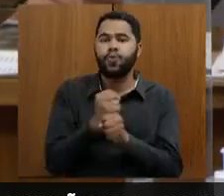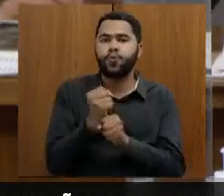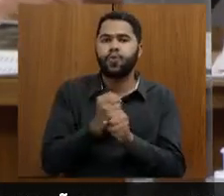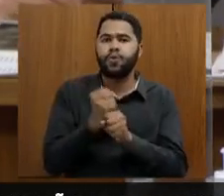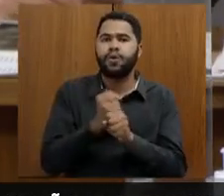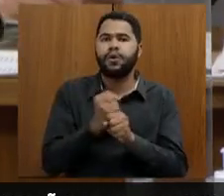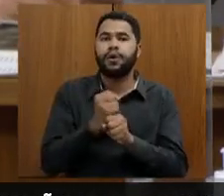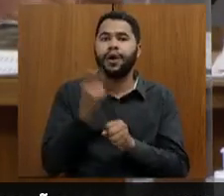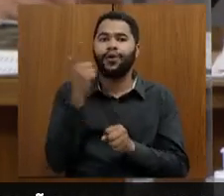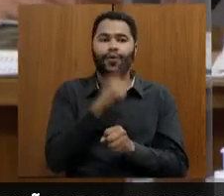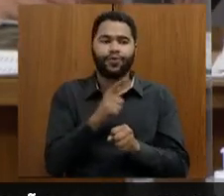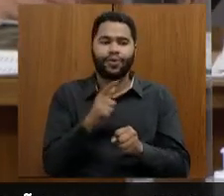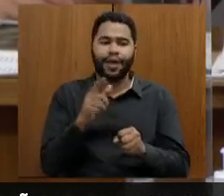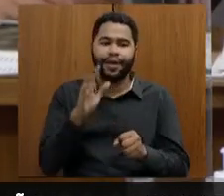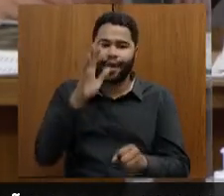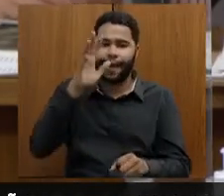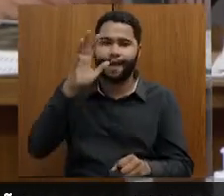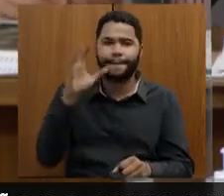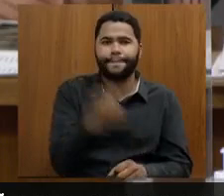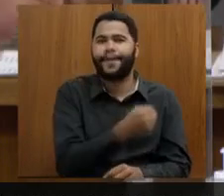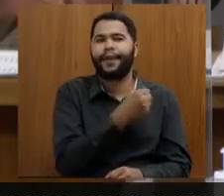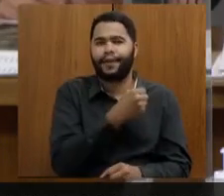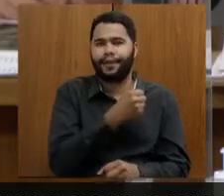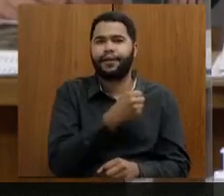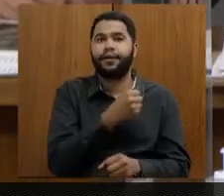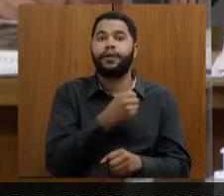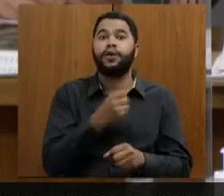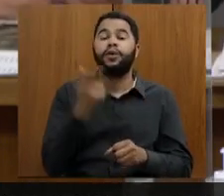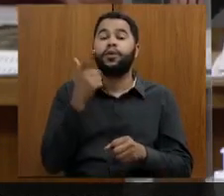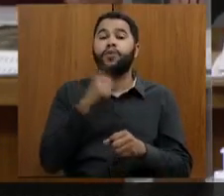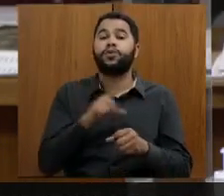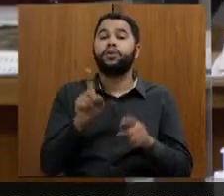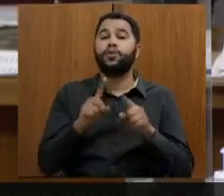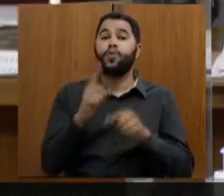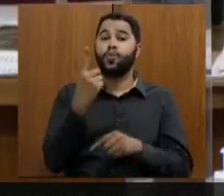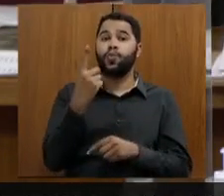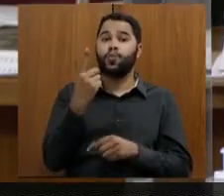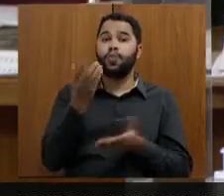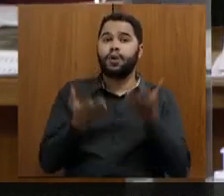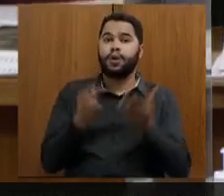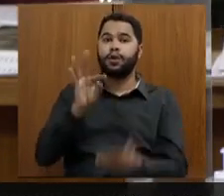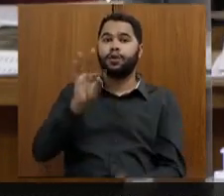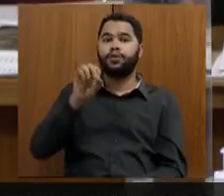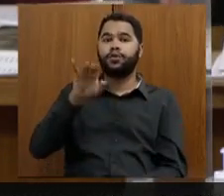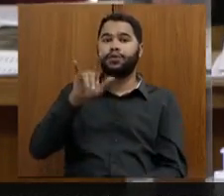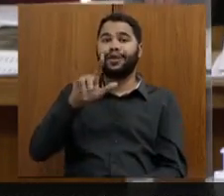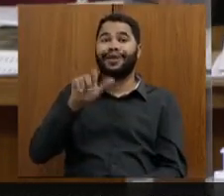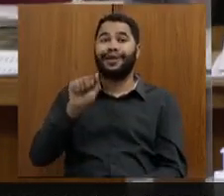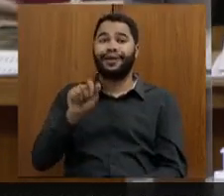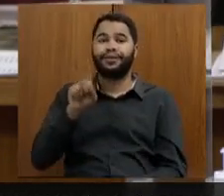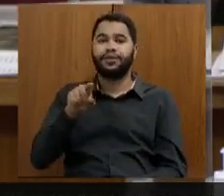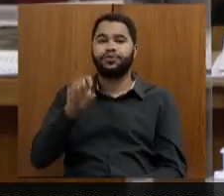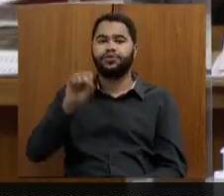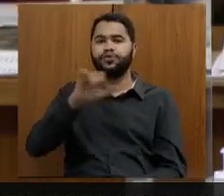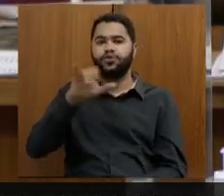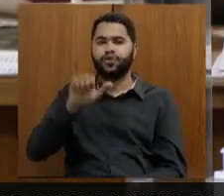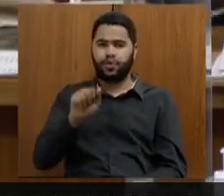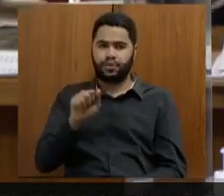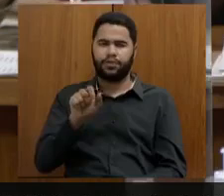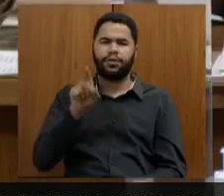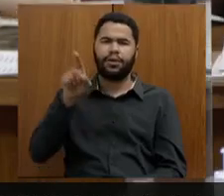o que a gente recupera nós recuperamos 40 toneladas de soja lá na região do para cima de